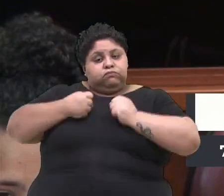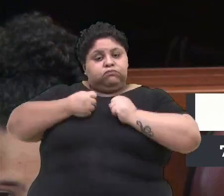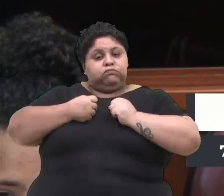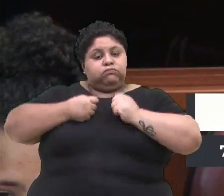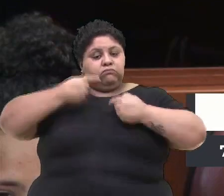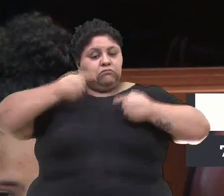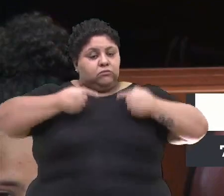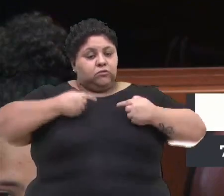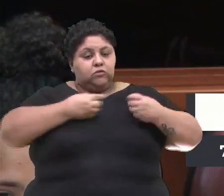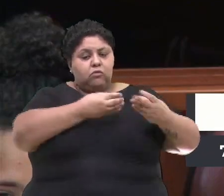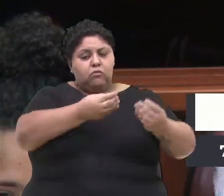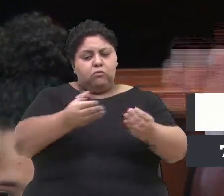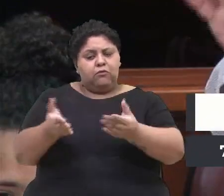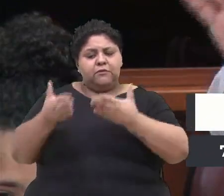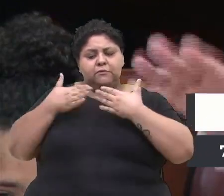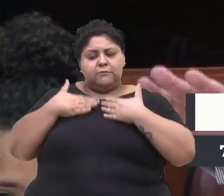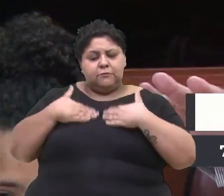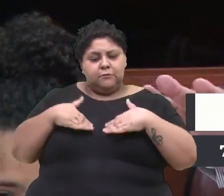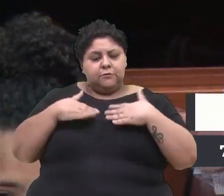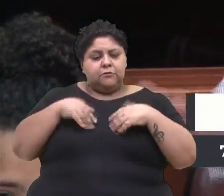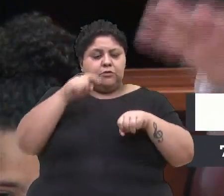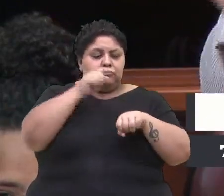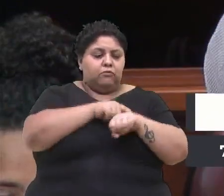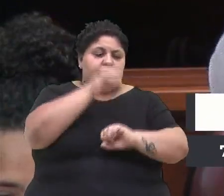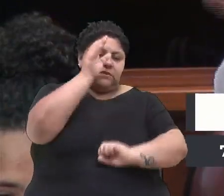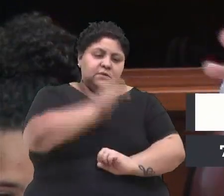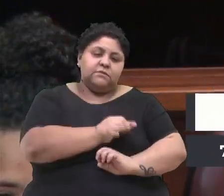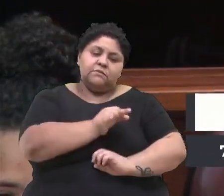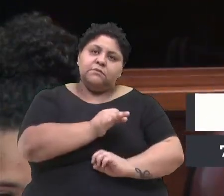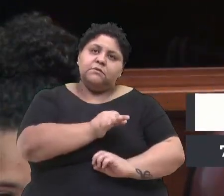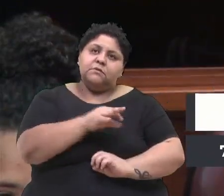muita tranquilidade e, no momento oportuno,